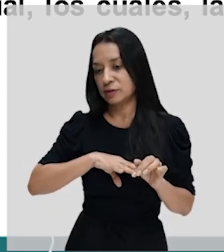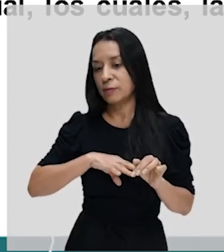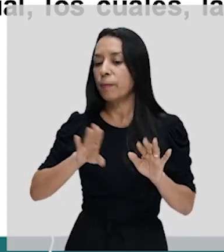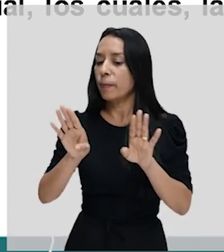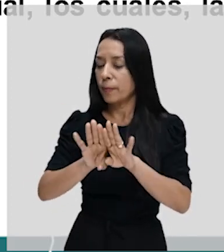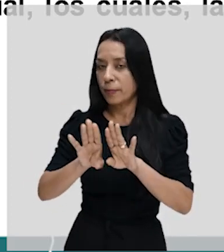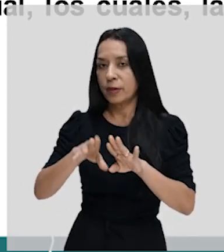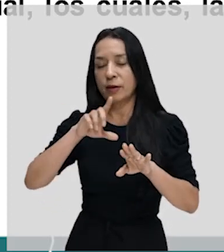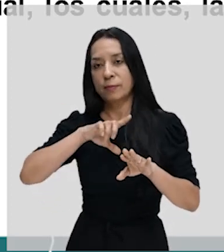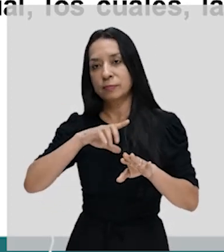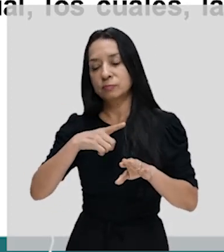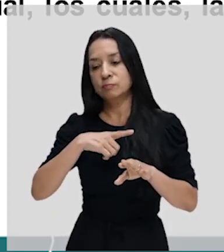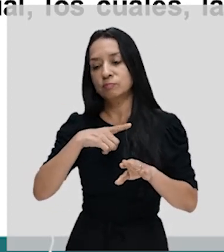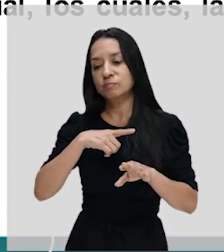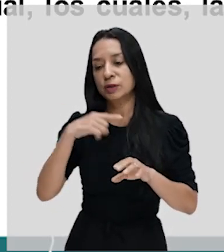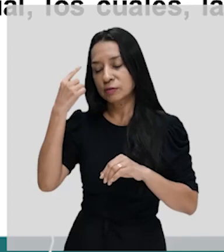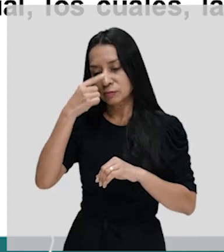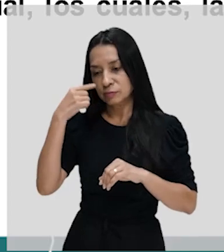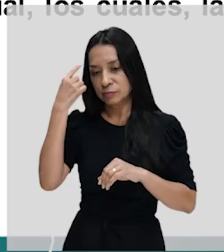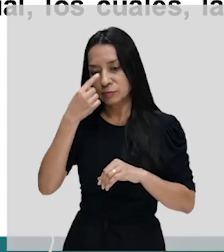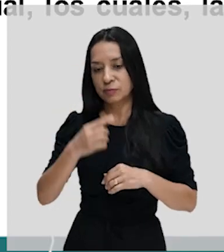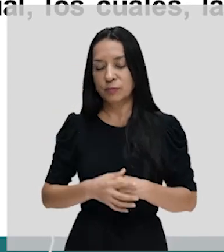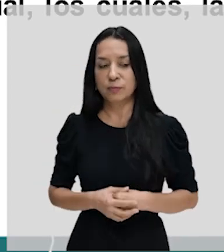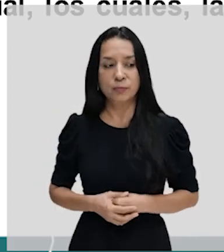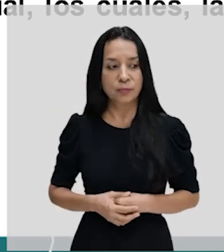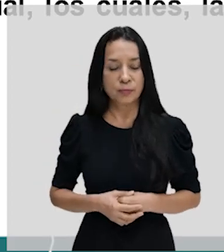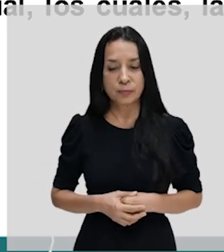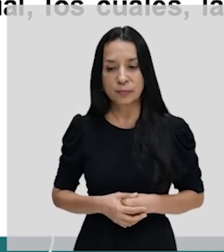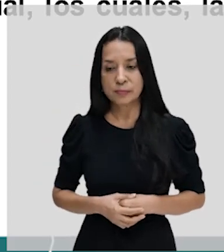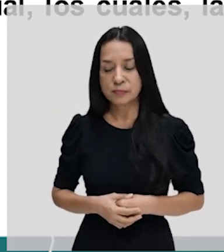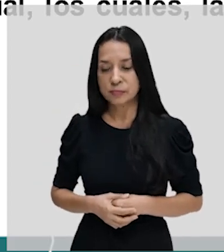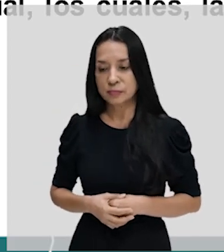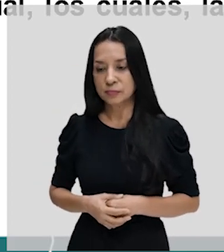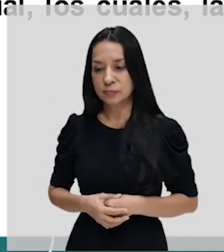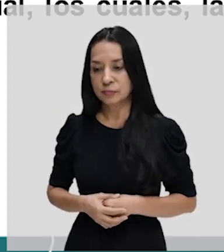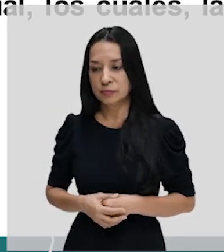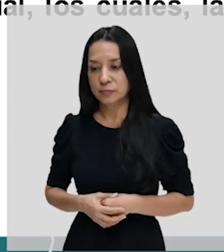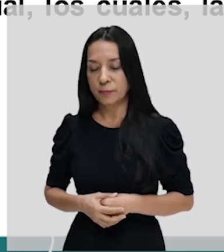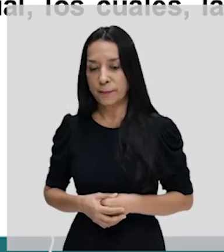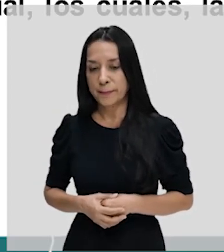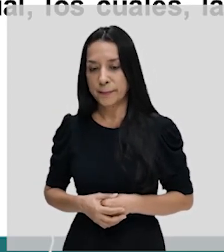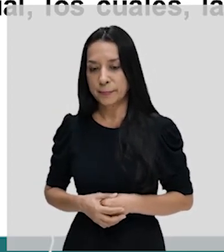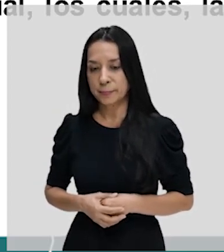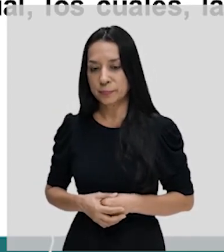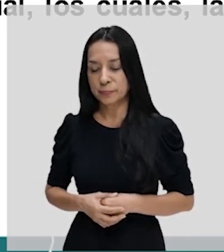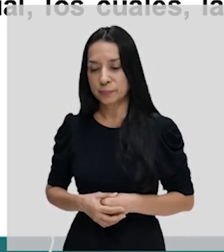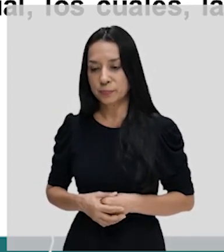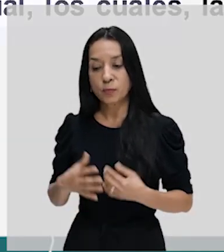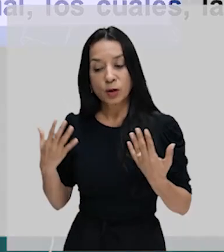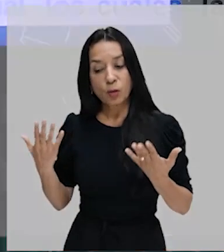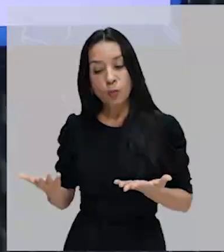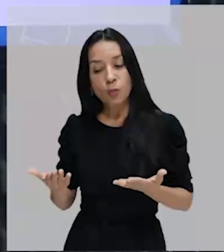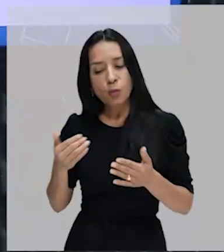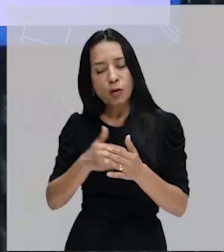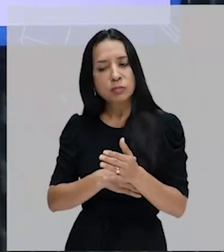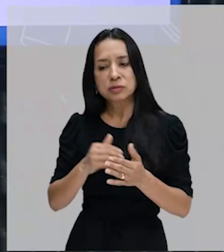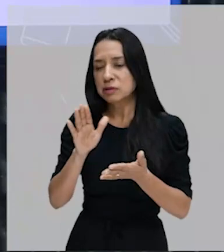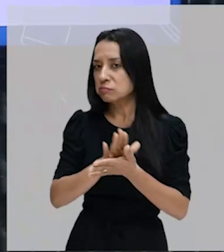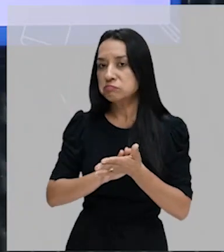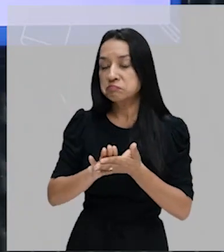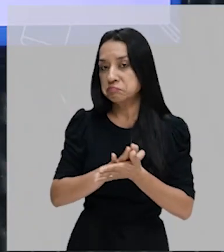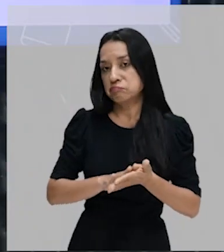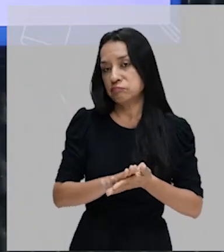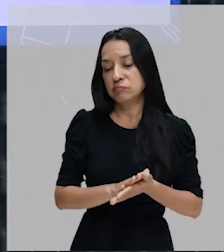no espanhol. Él es el antecedente de la oración principal. Então, qual o mistério aqui? Nenhum.